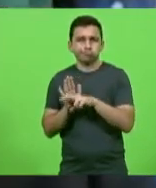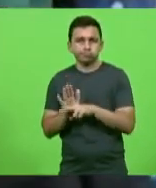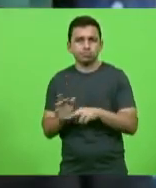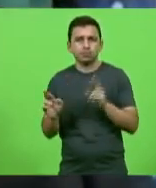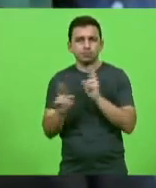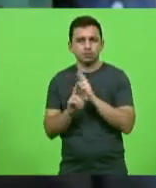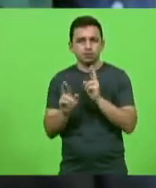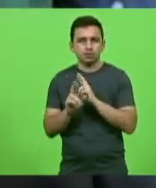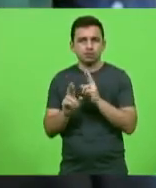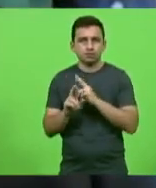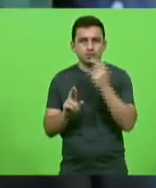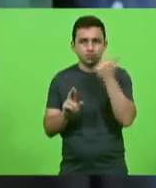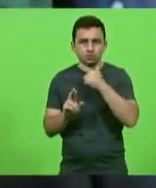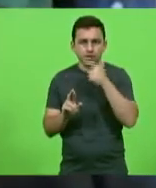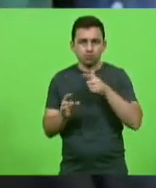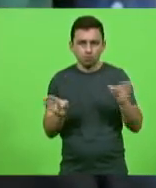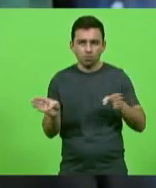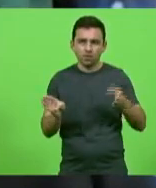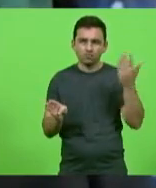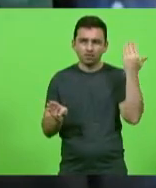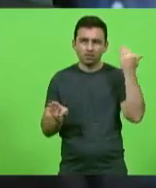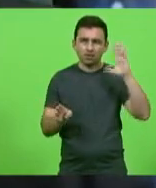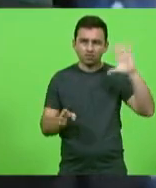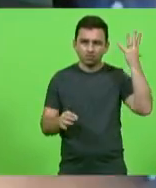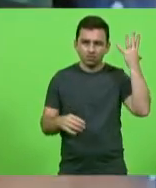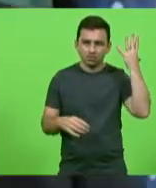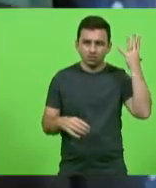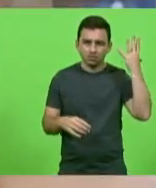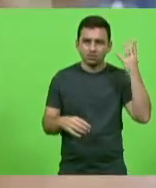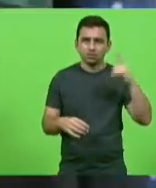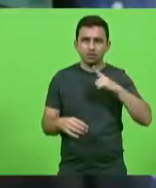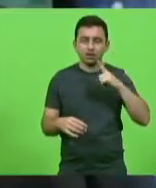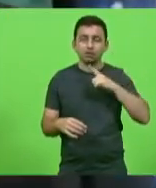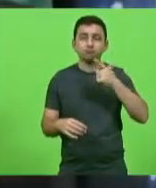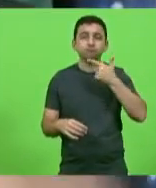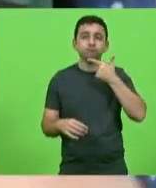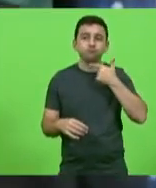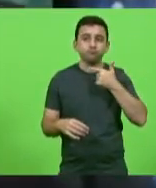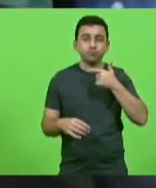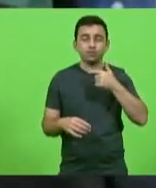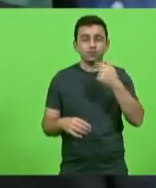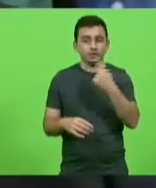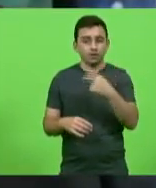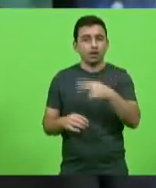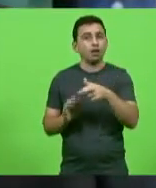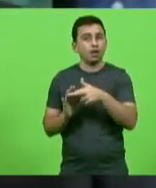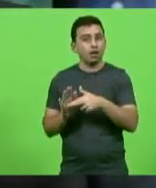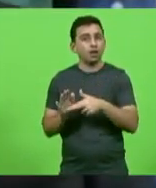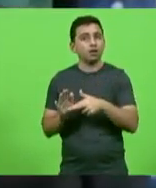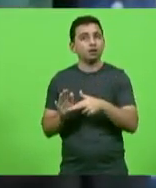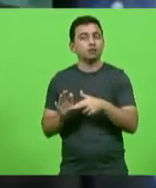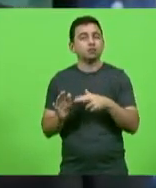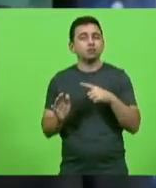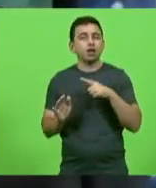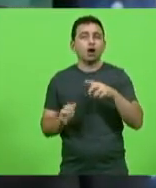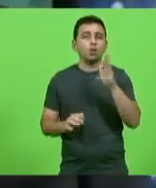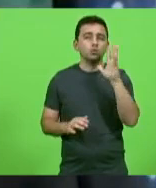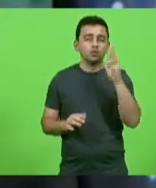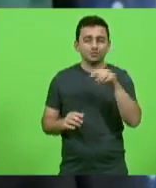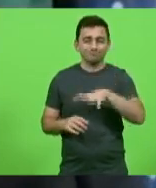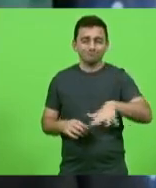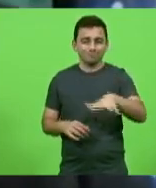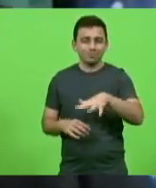as relações naquele momento ocorrido traz a intenção da Gama e retrata todo apanhado de situação